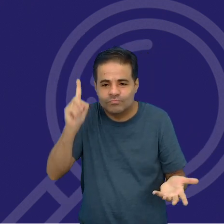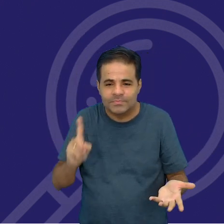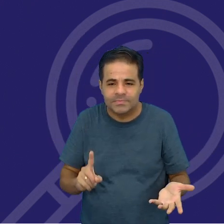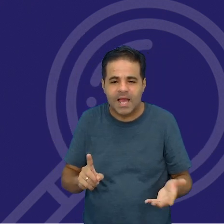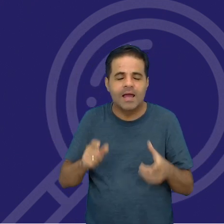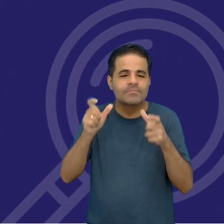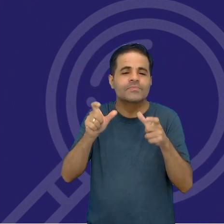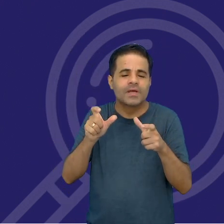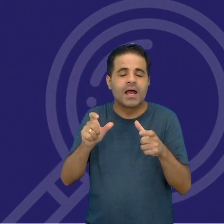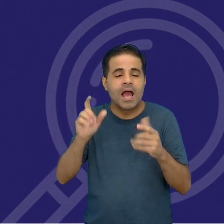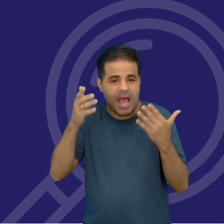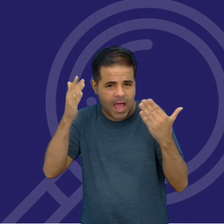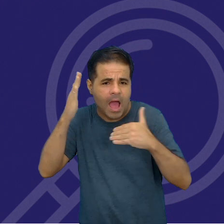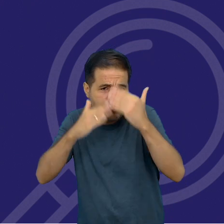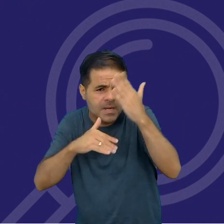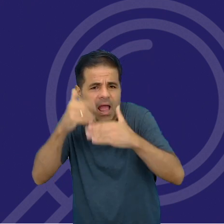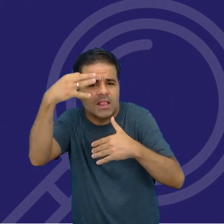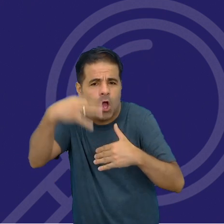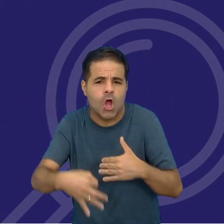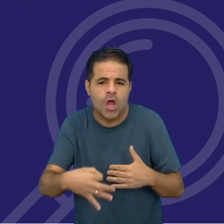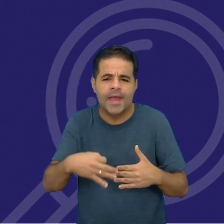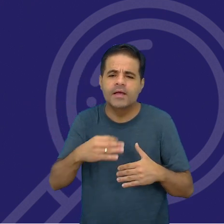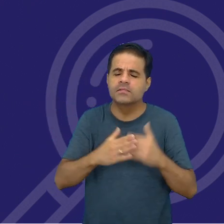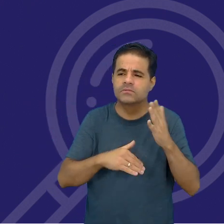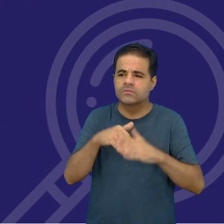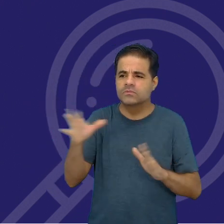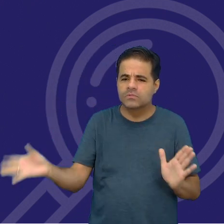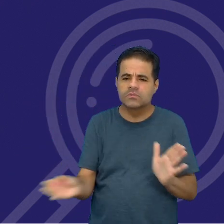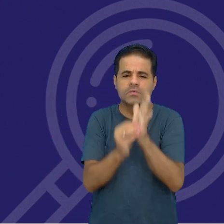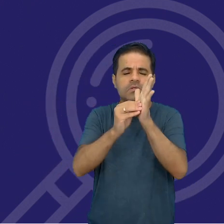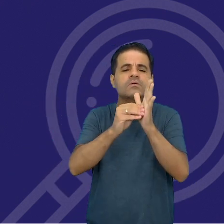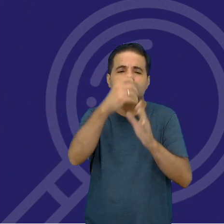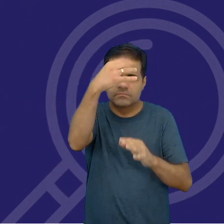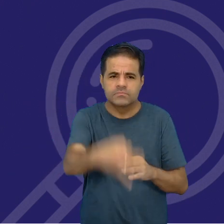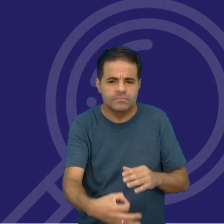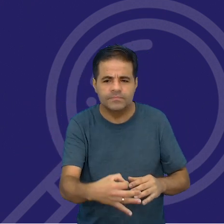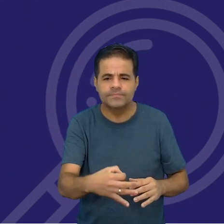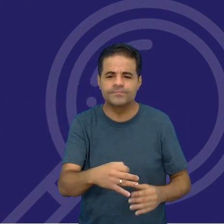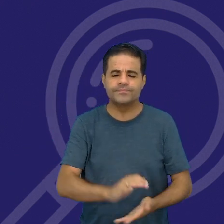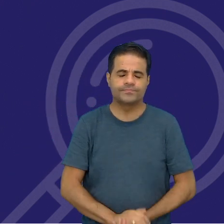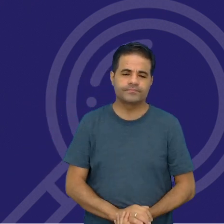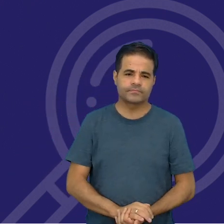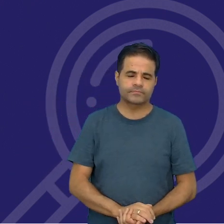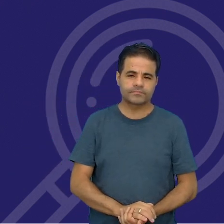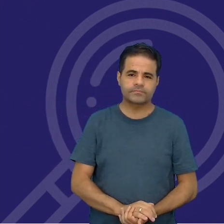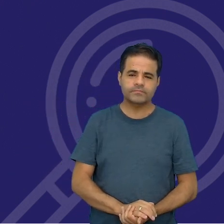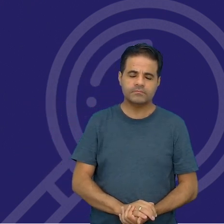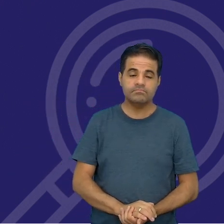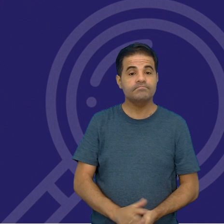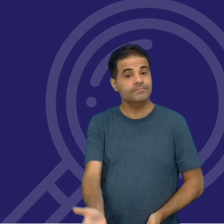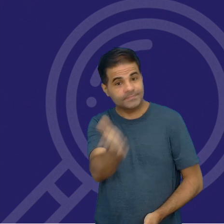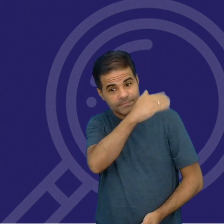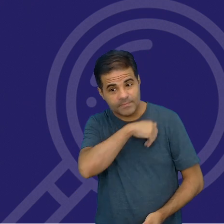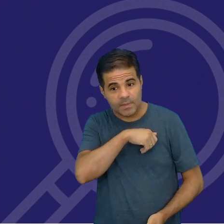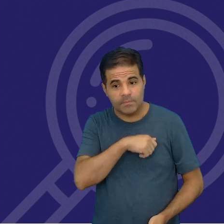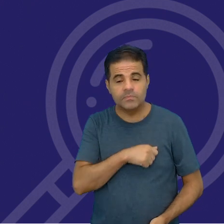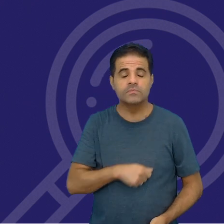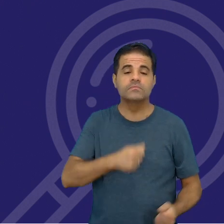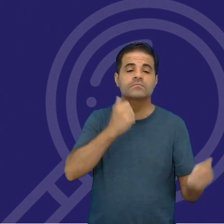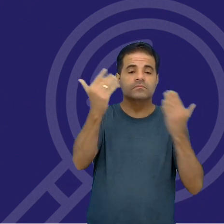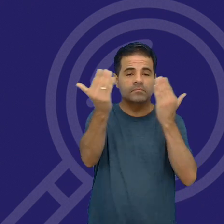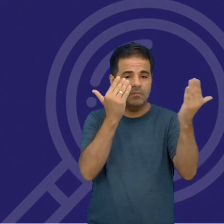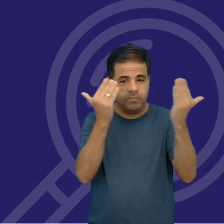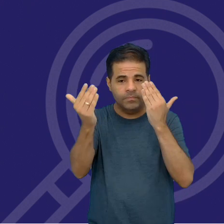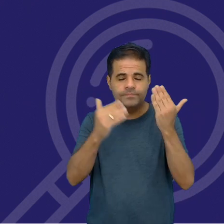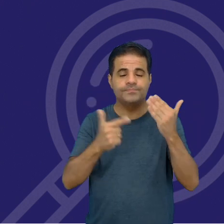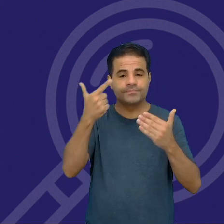aí, a habilidade não, a atividade, a identificação dela está correta aí no slide. Vamos, então, né, comparar no